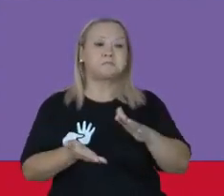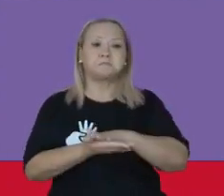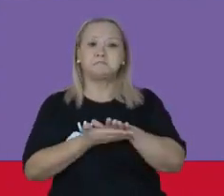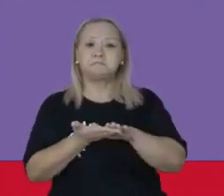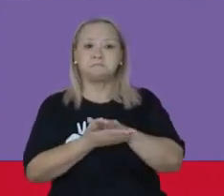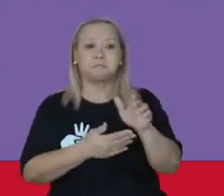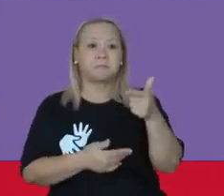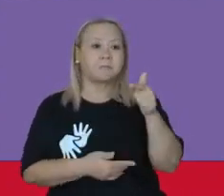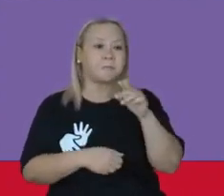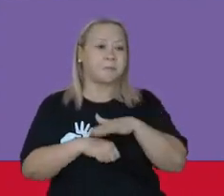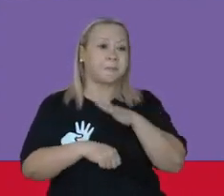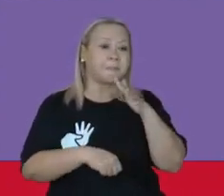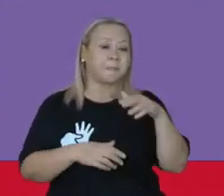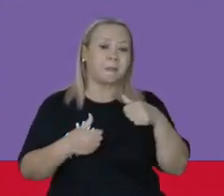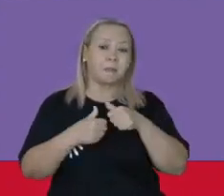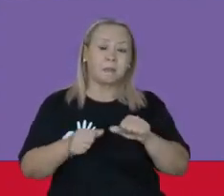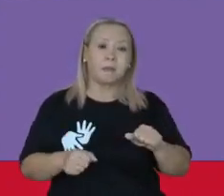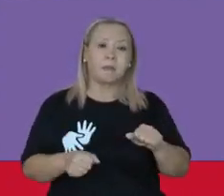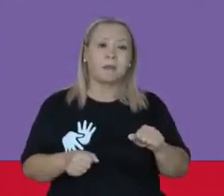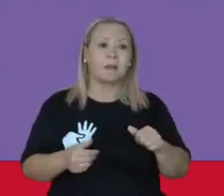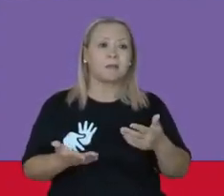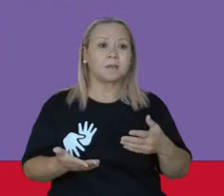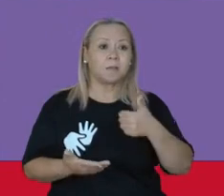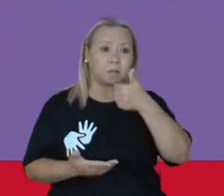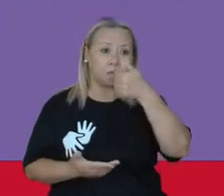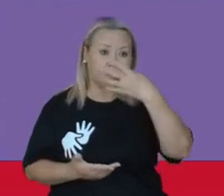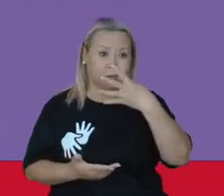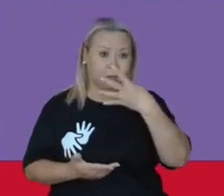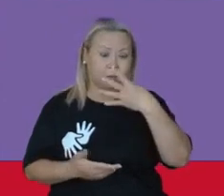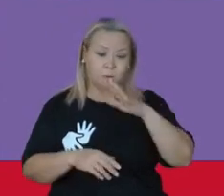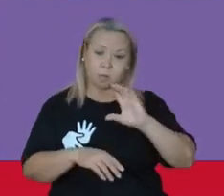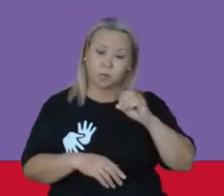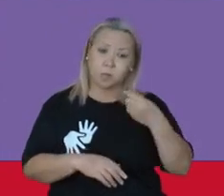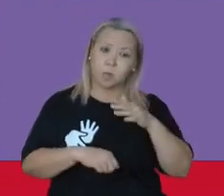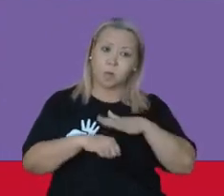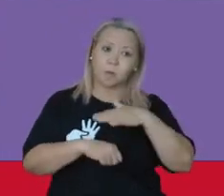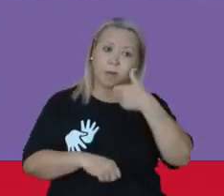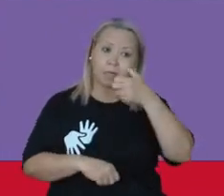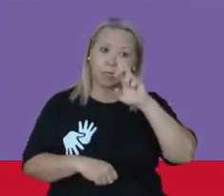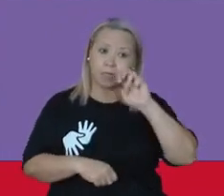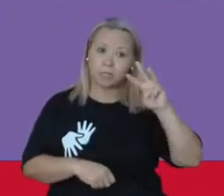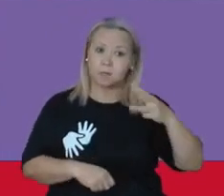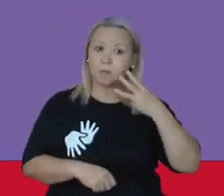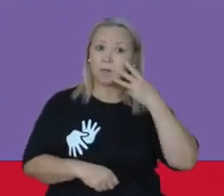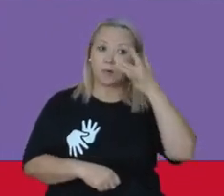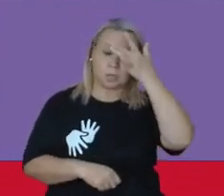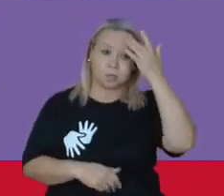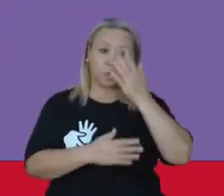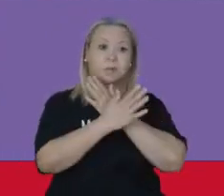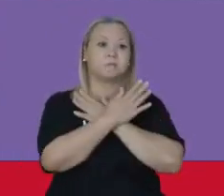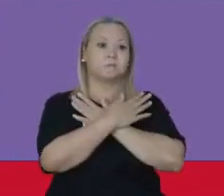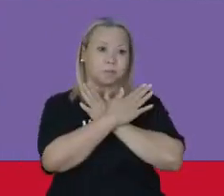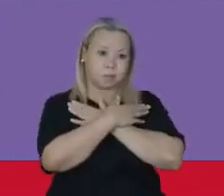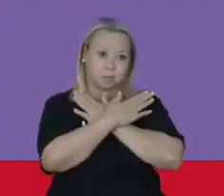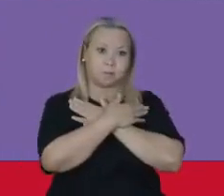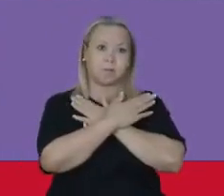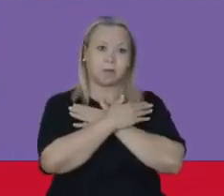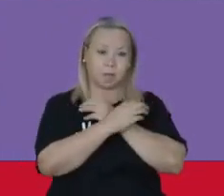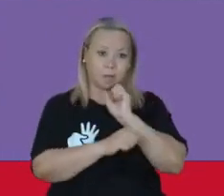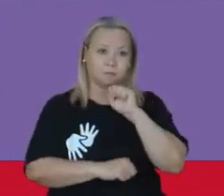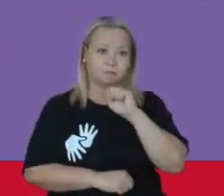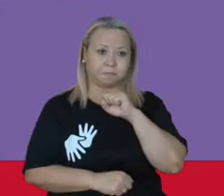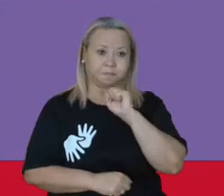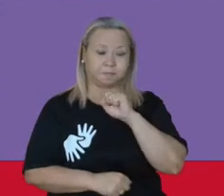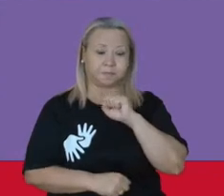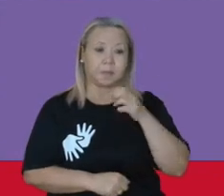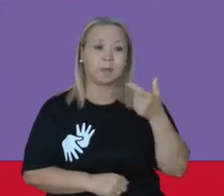mais. Nós já estamos praticamente com 14, talvez mais, 15 milhões de pessoas desempregadas,